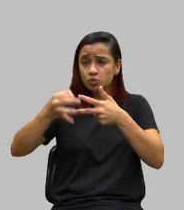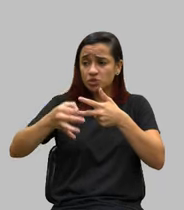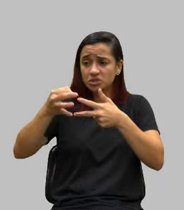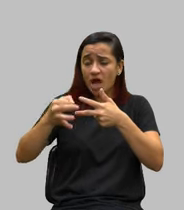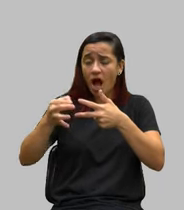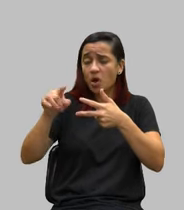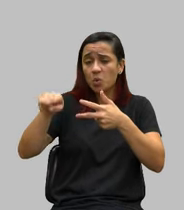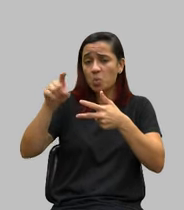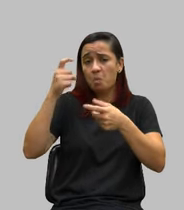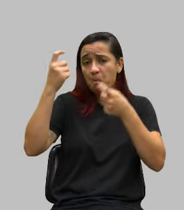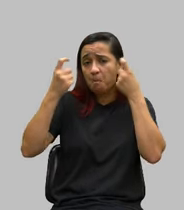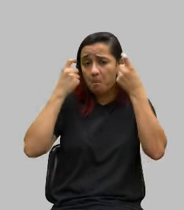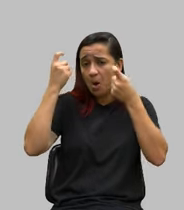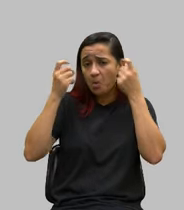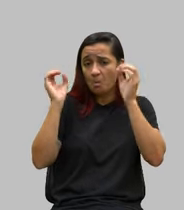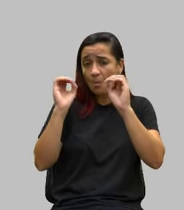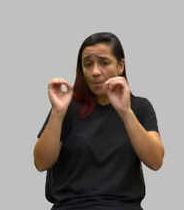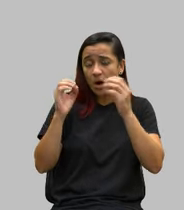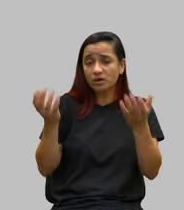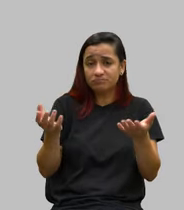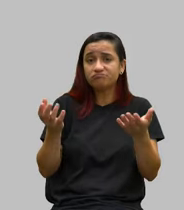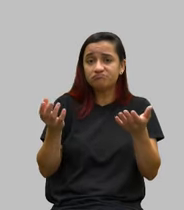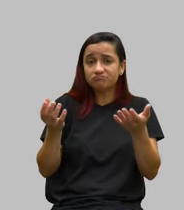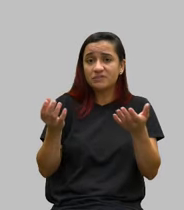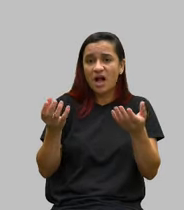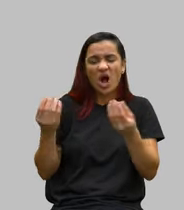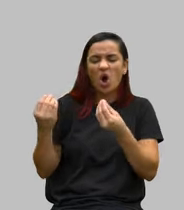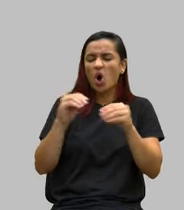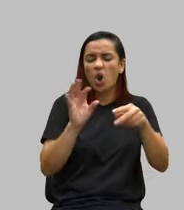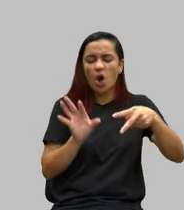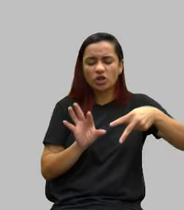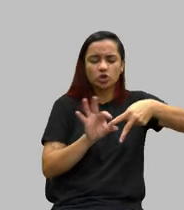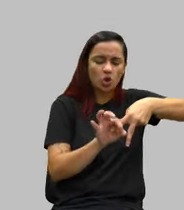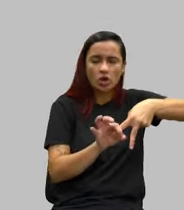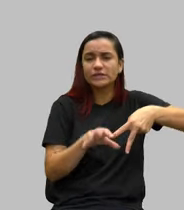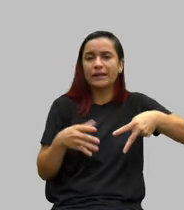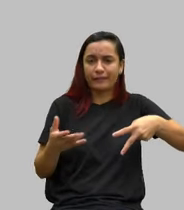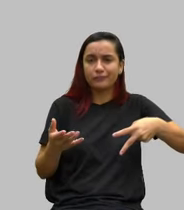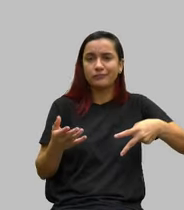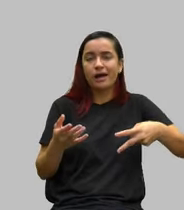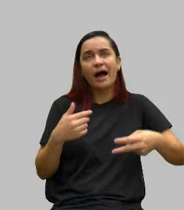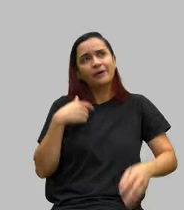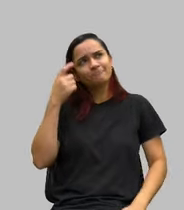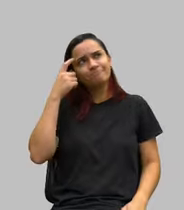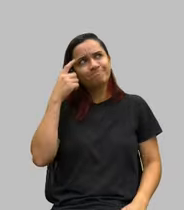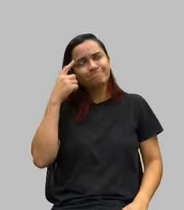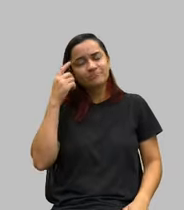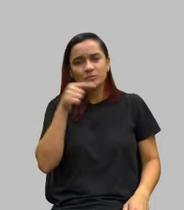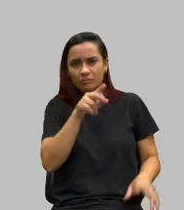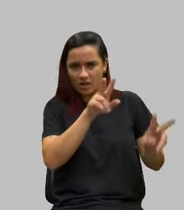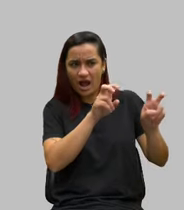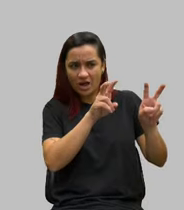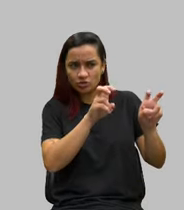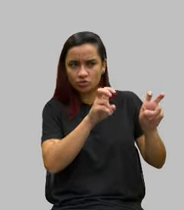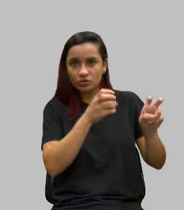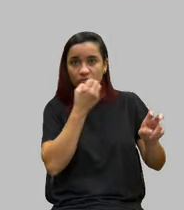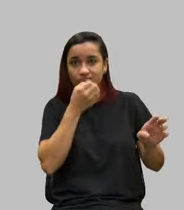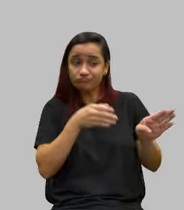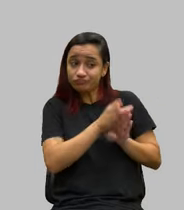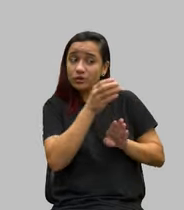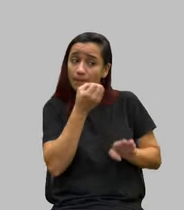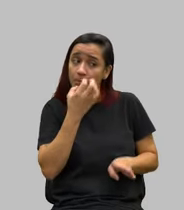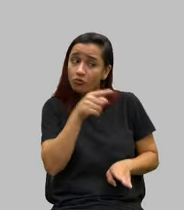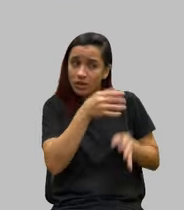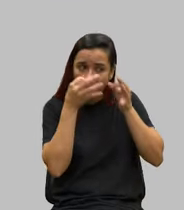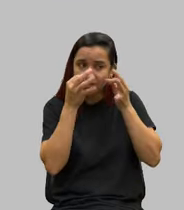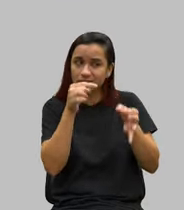não preocupa não não não coloca uma tornozeleira eletrônica como o senhor tocou no assunto é bom o senhor ficar antenado com essa situação